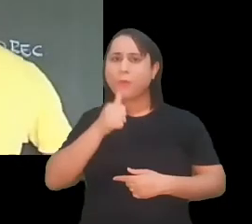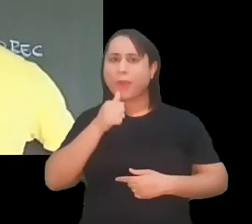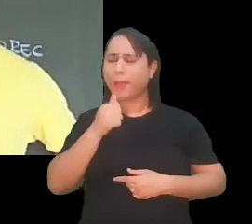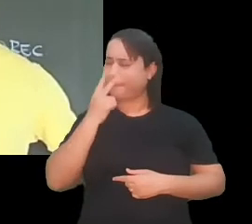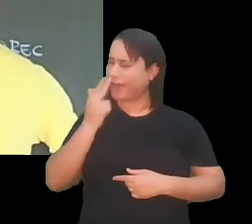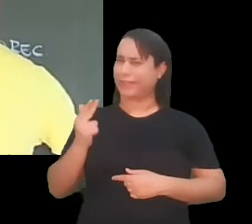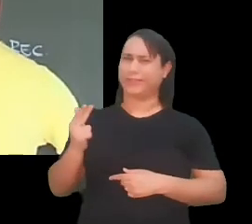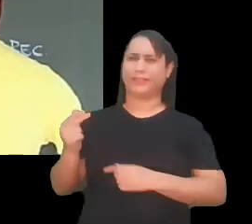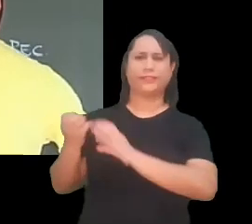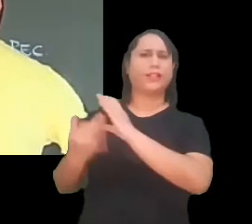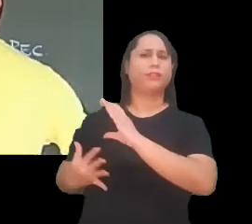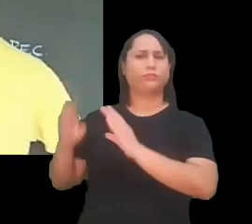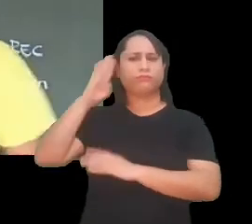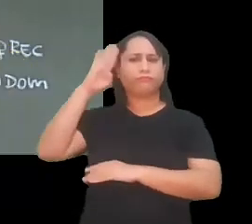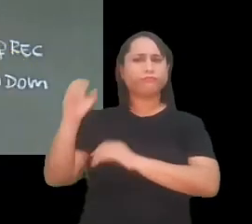mulheres,